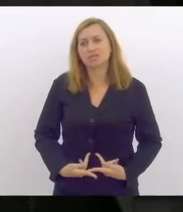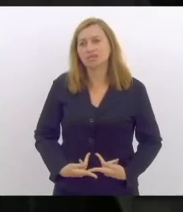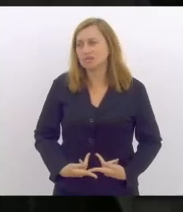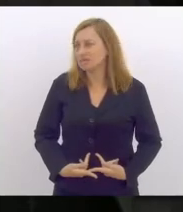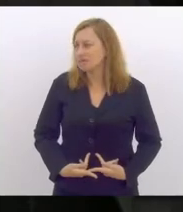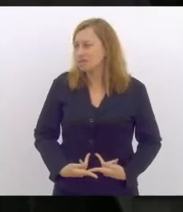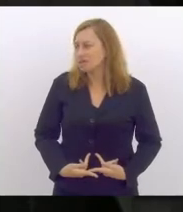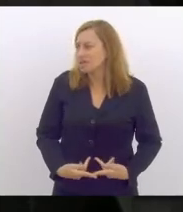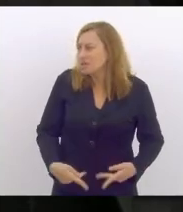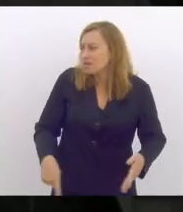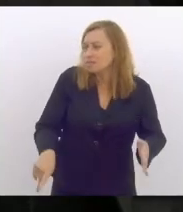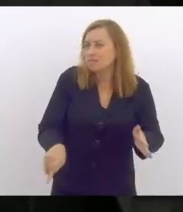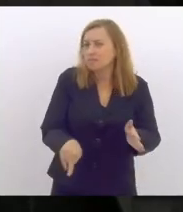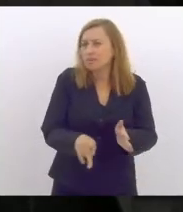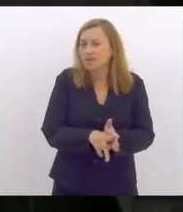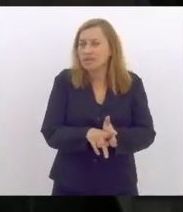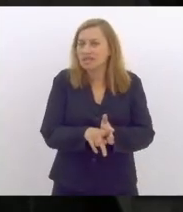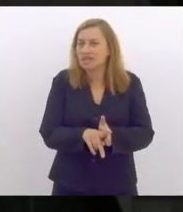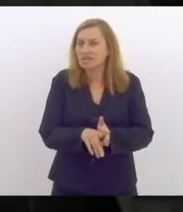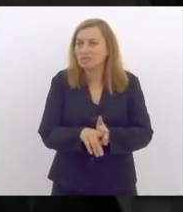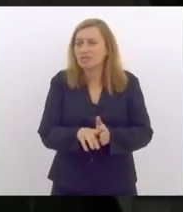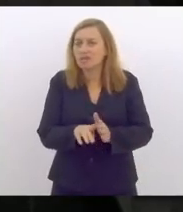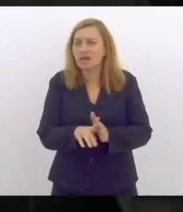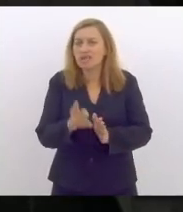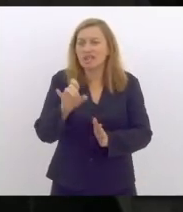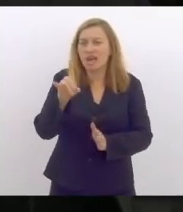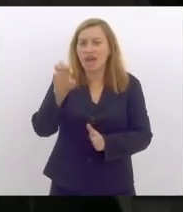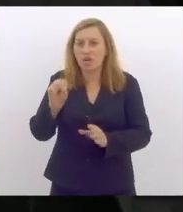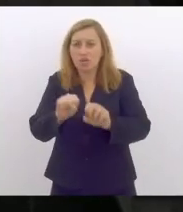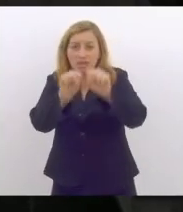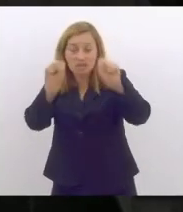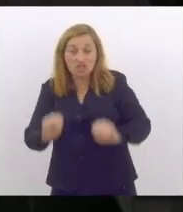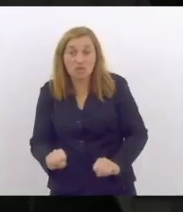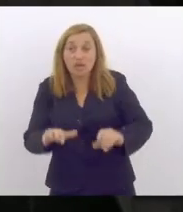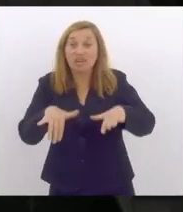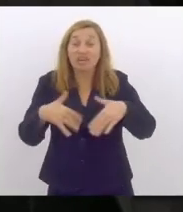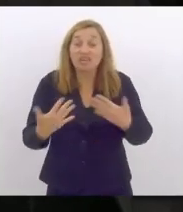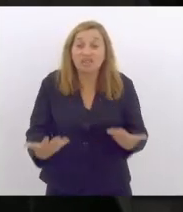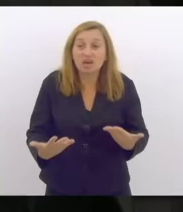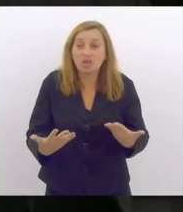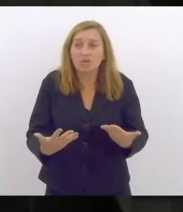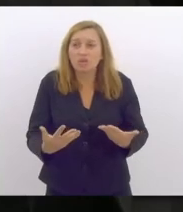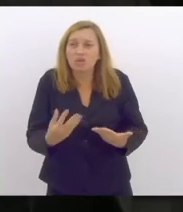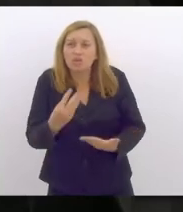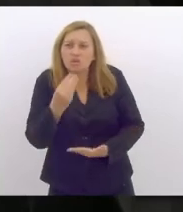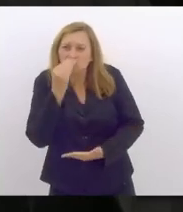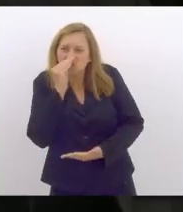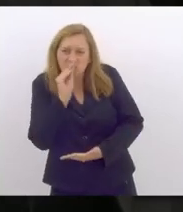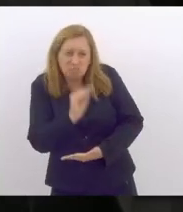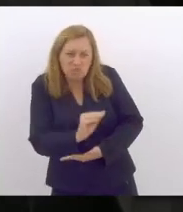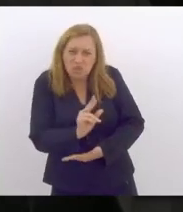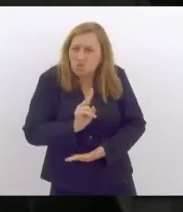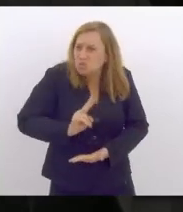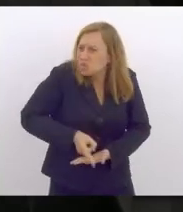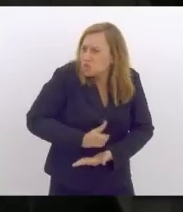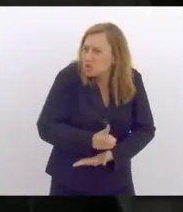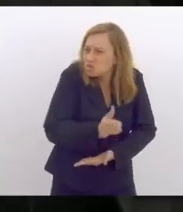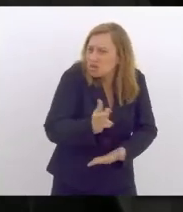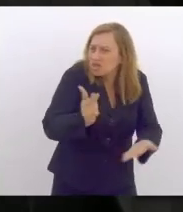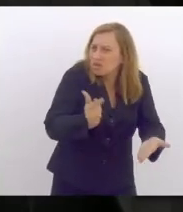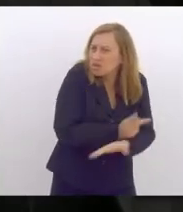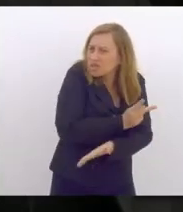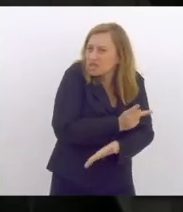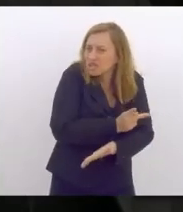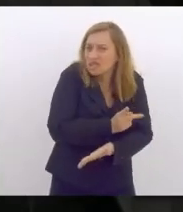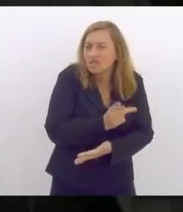fazemos parte desse ecossistema. Então, o desrespeito continuado, como tem acontecido